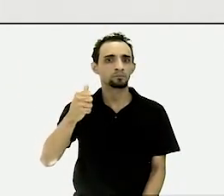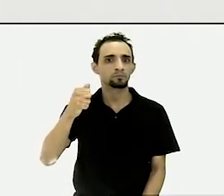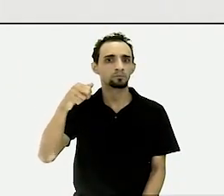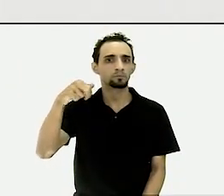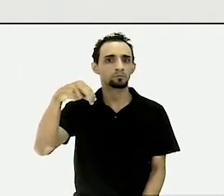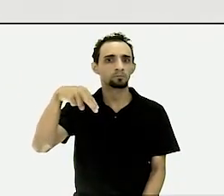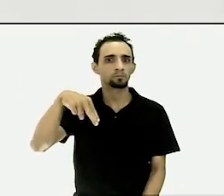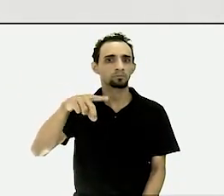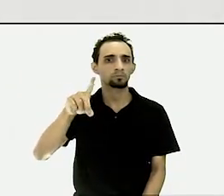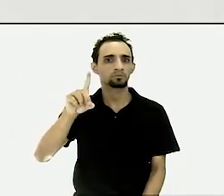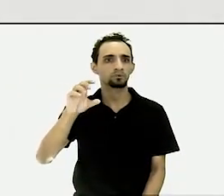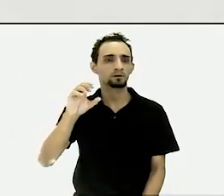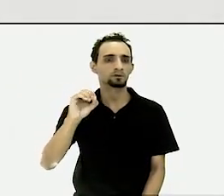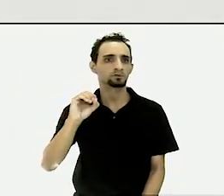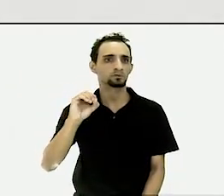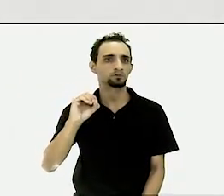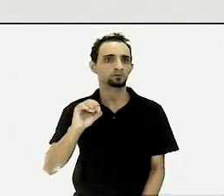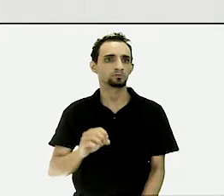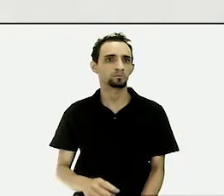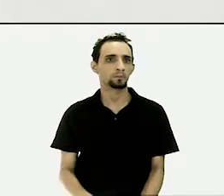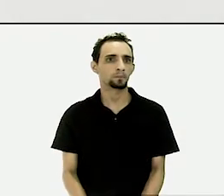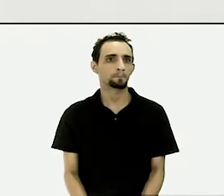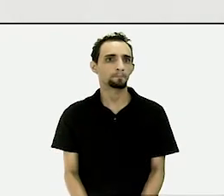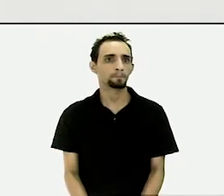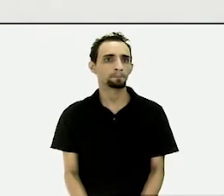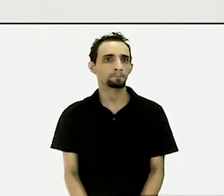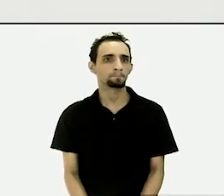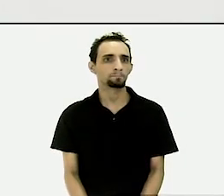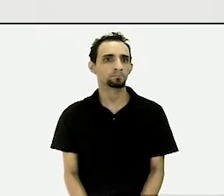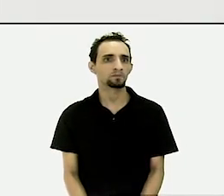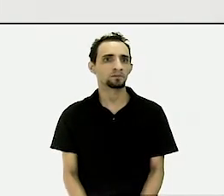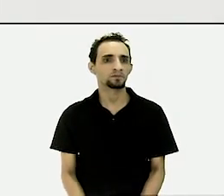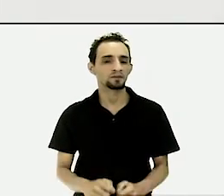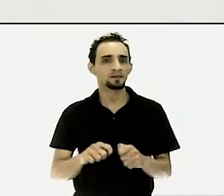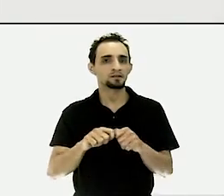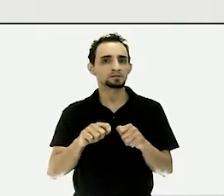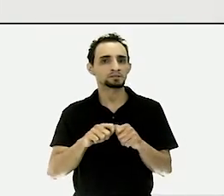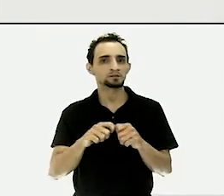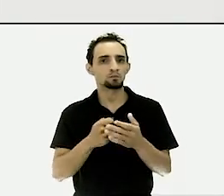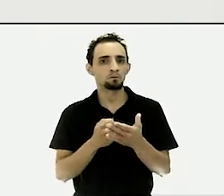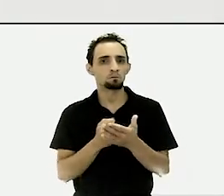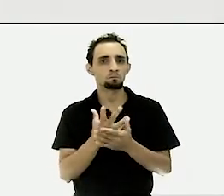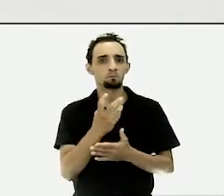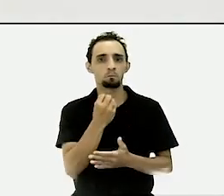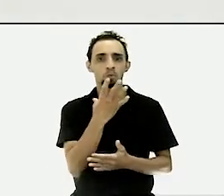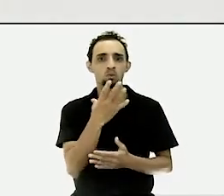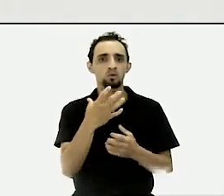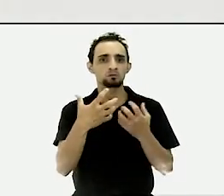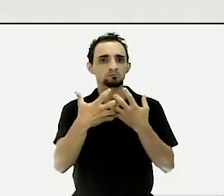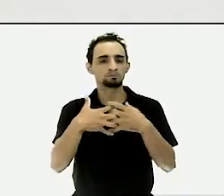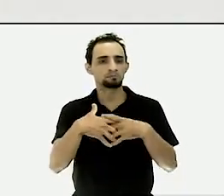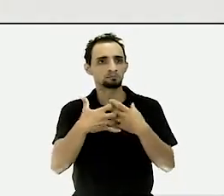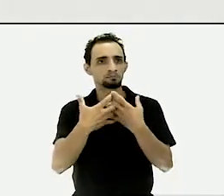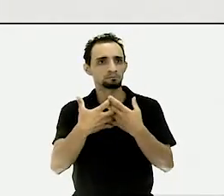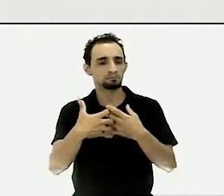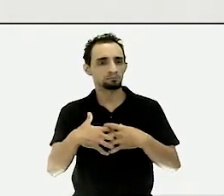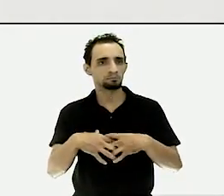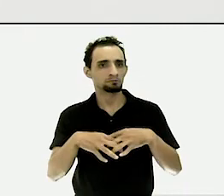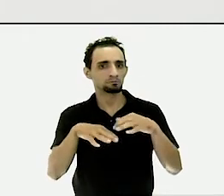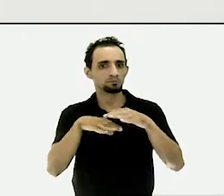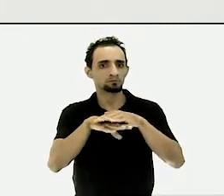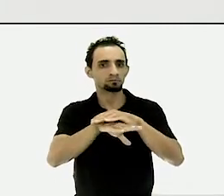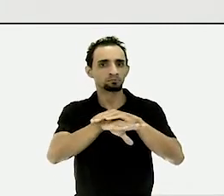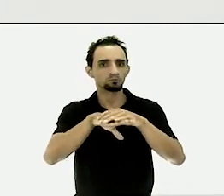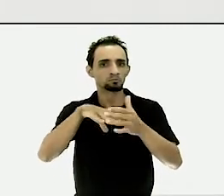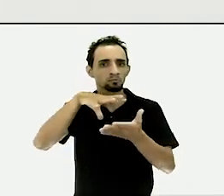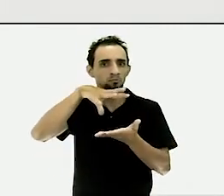falta centro cirúrgico. E eu escuto isso com uma satisfação agora, Samuel, porque eu vi isso sendo retirado nos 4 anos passados,